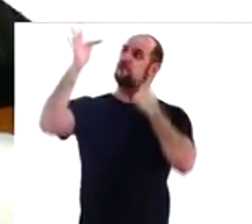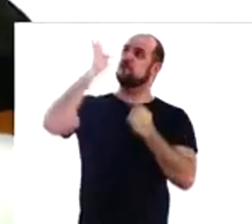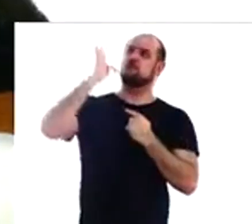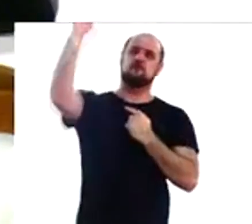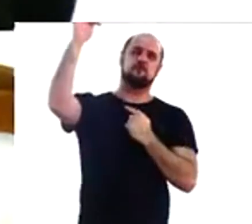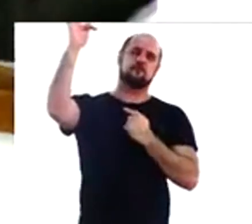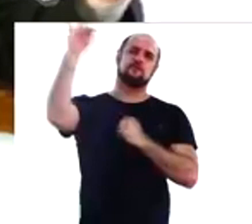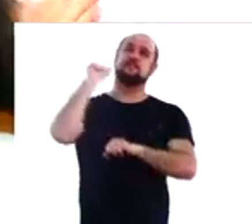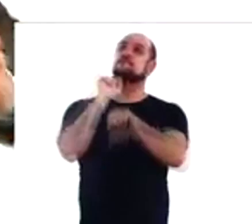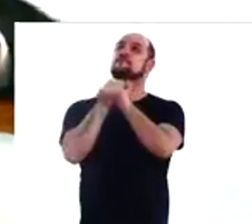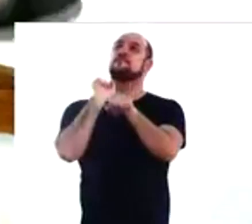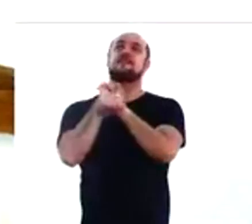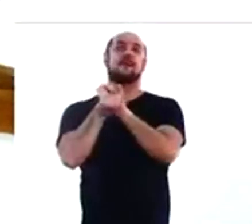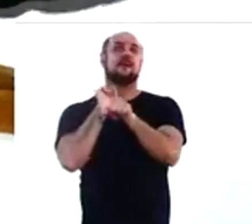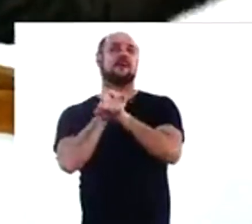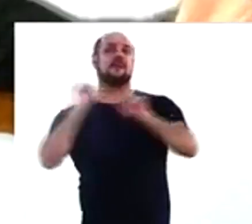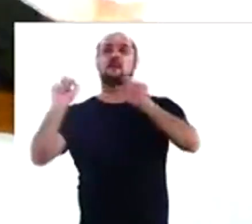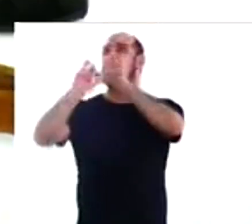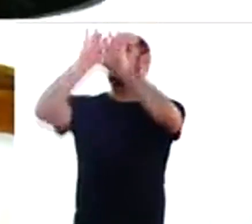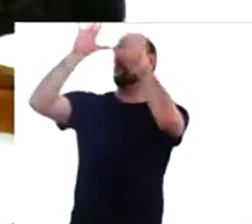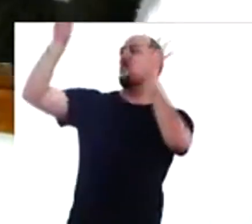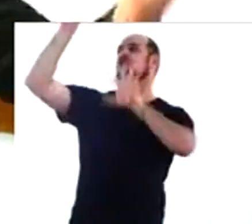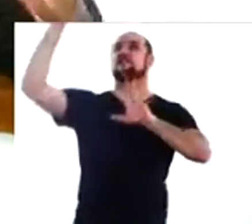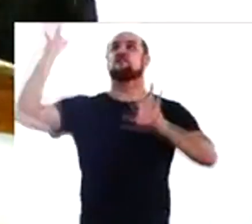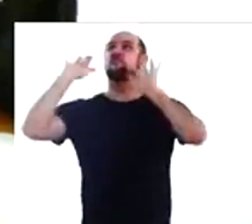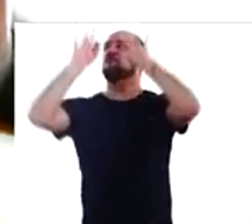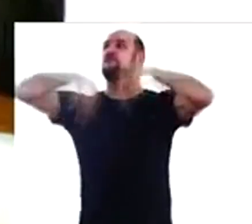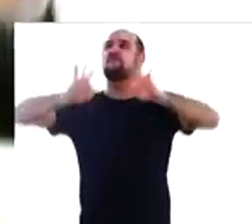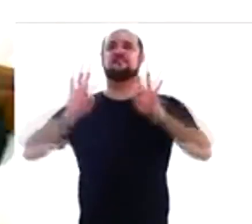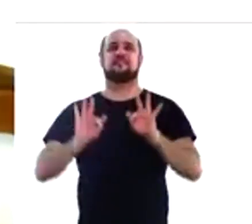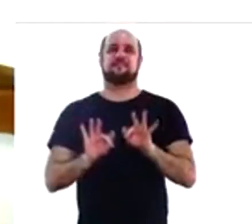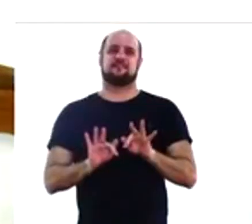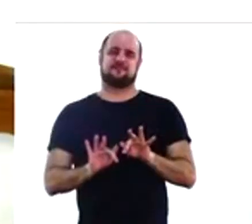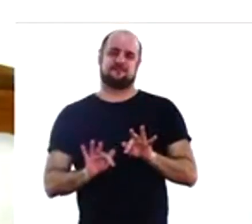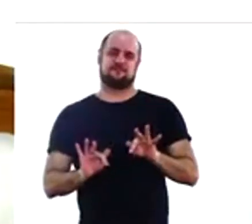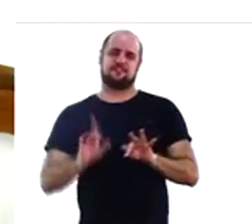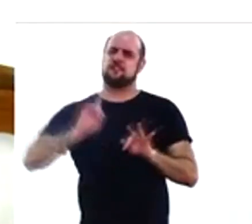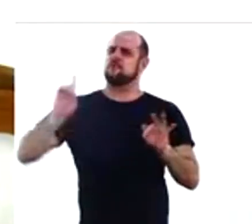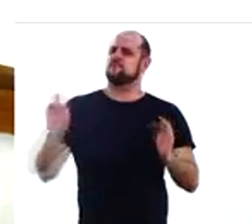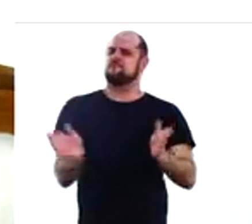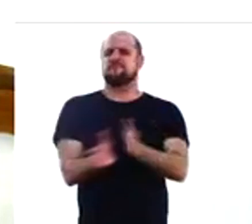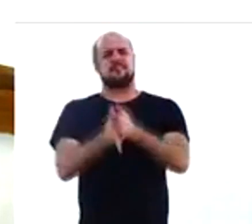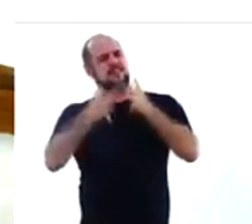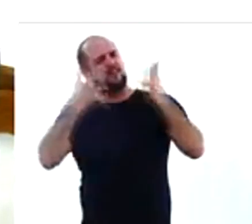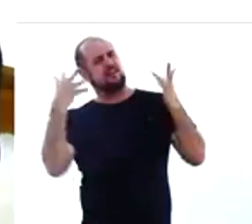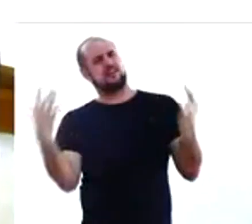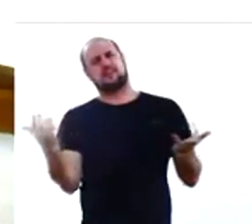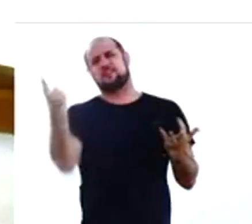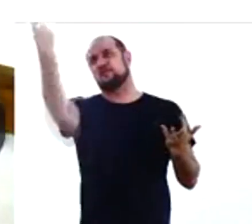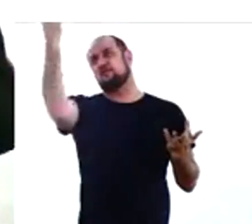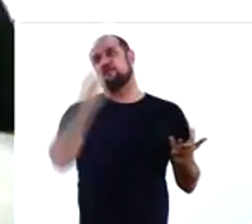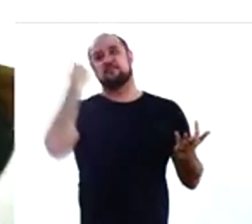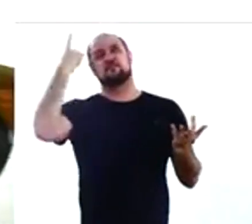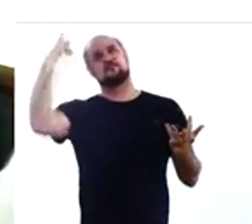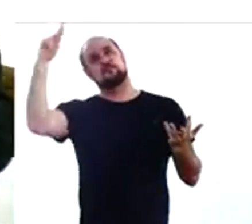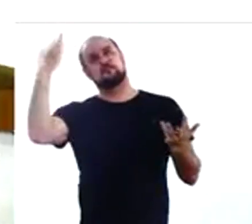o aguardar das manifestações finais do nosso grande e maravilhoso Deus na sua vinda,